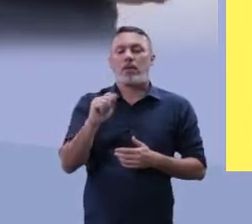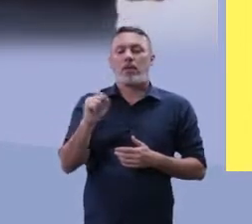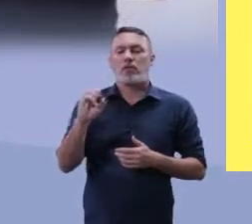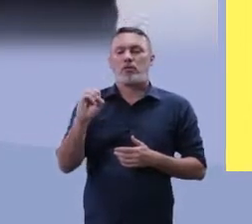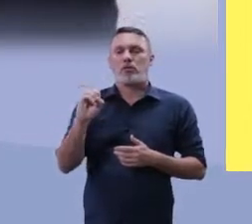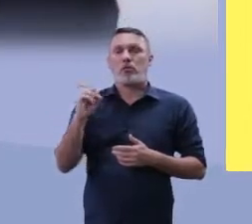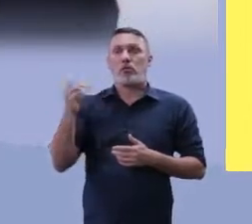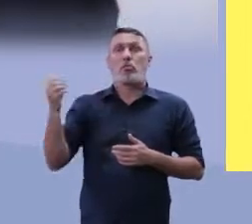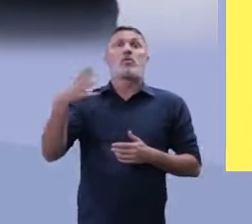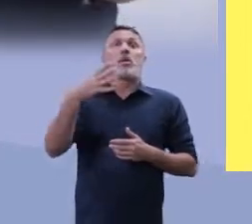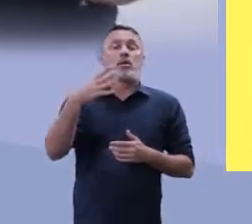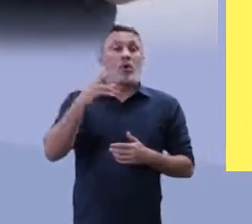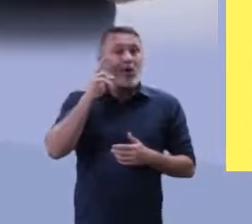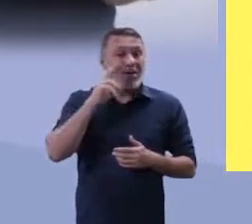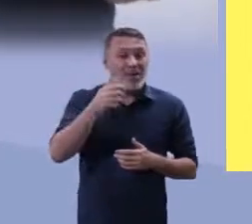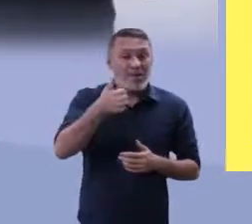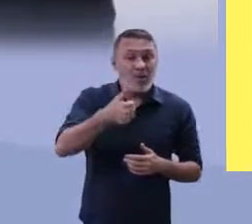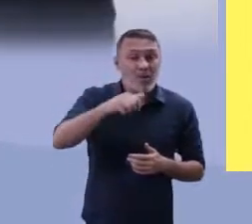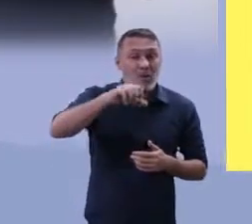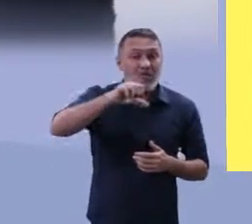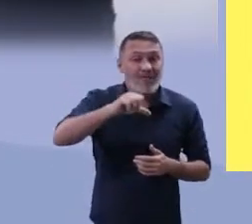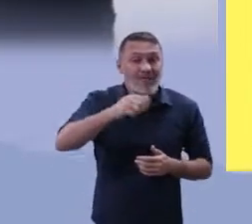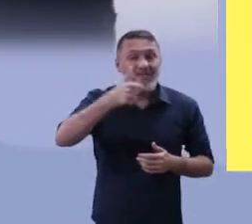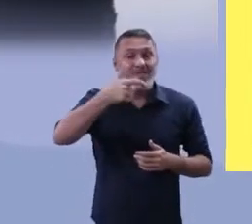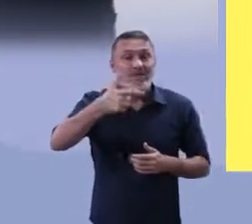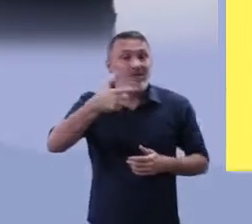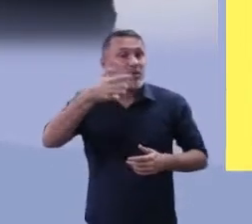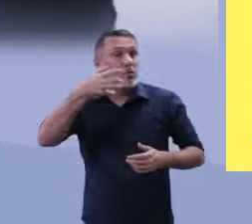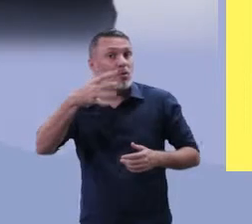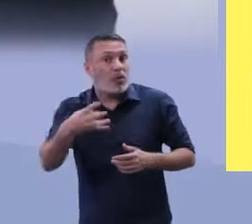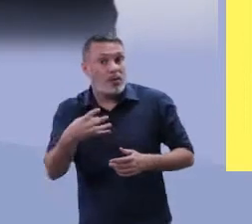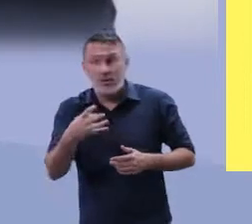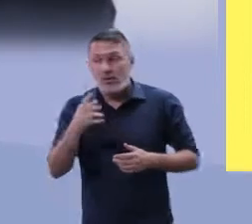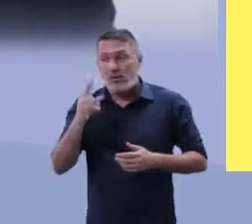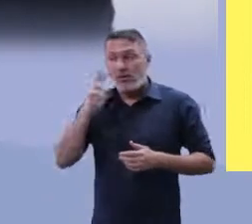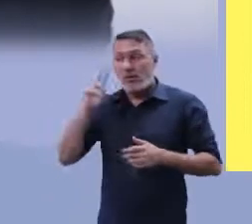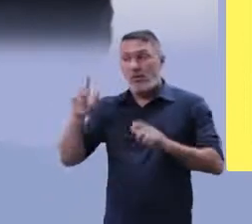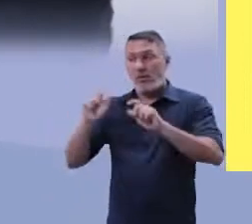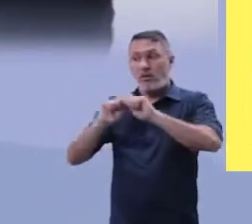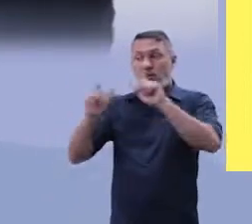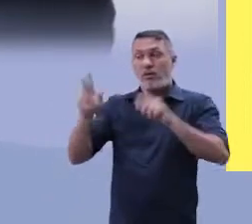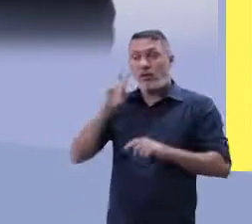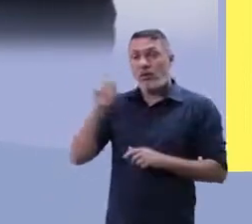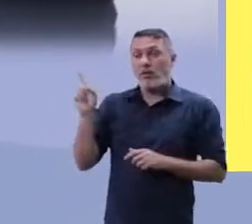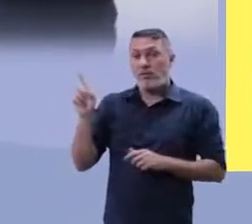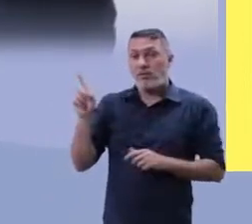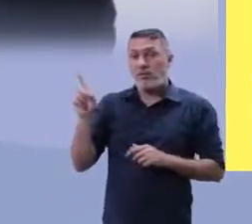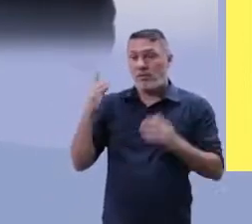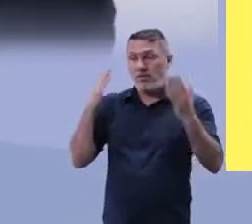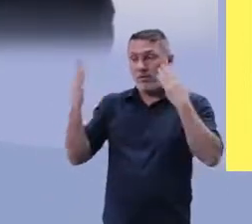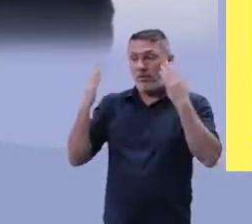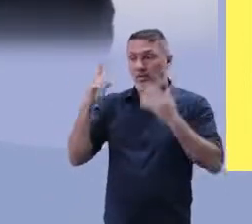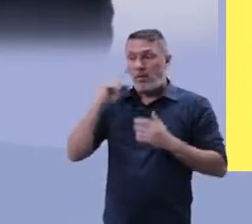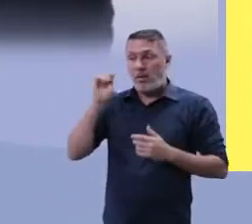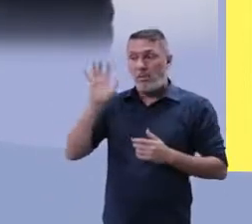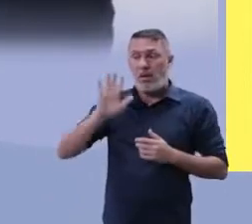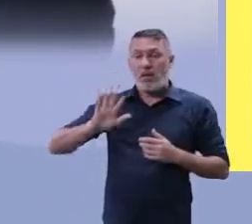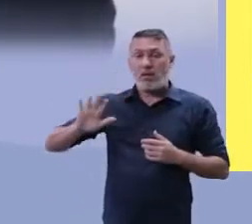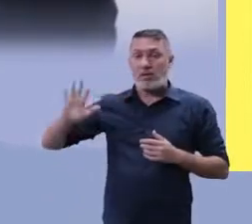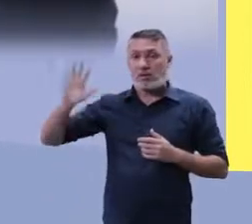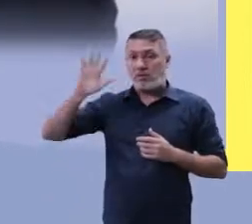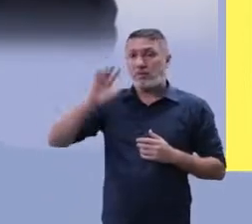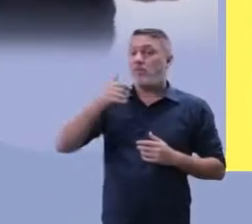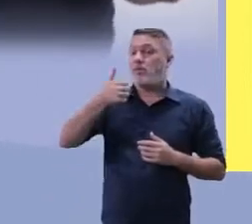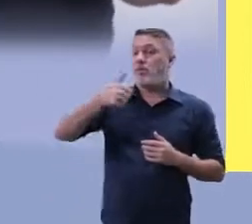Em 1924, olha a data, está percebendo a data no slide? Está percebendo na fotografia?